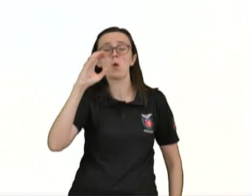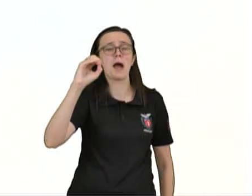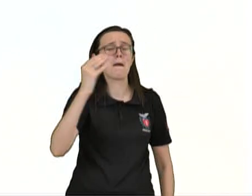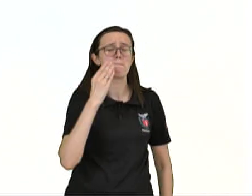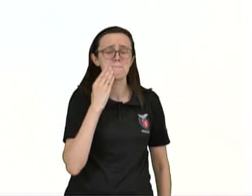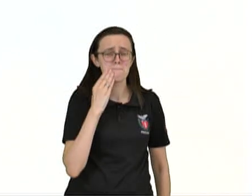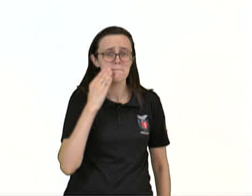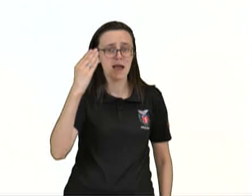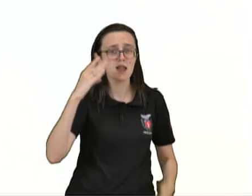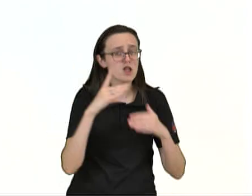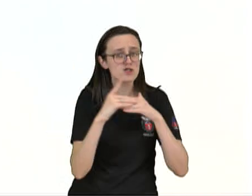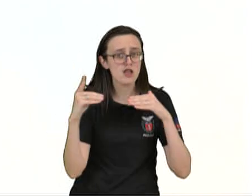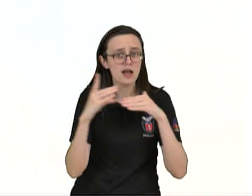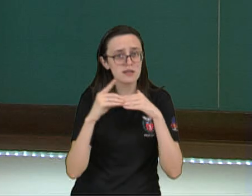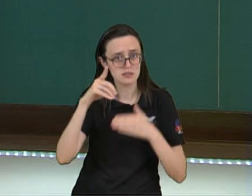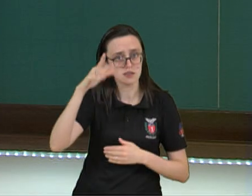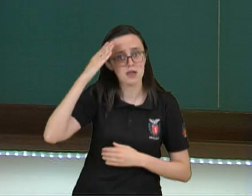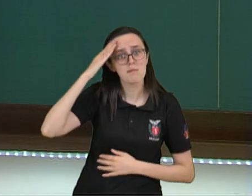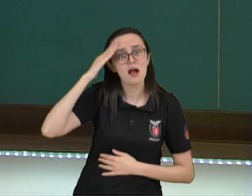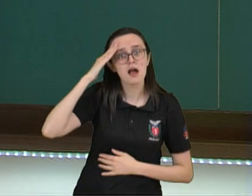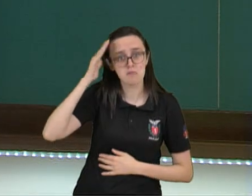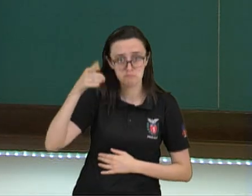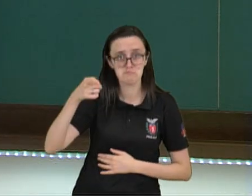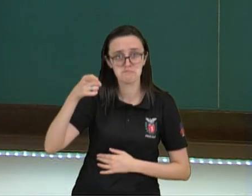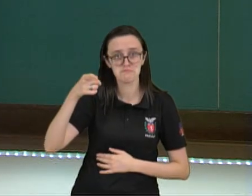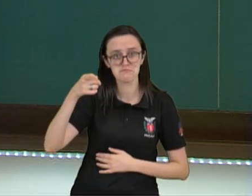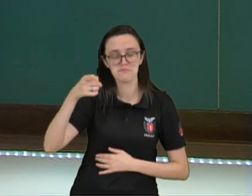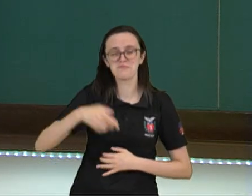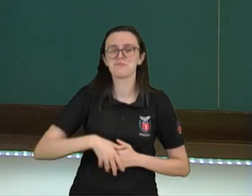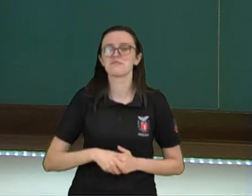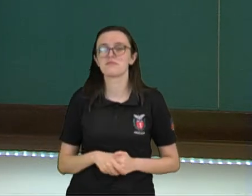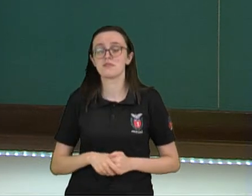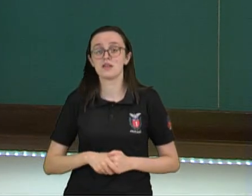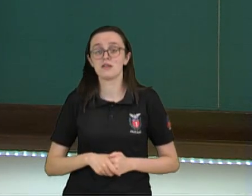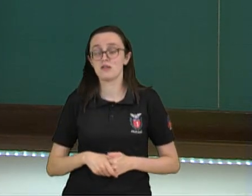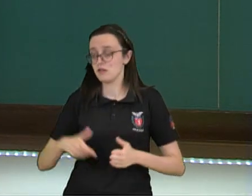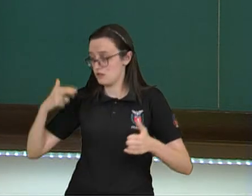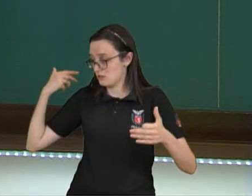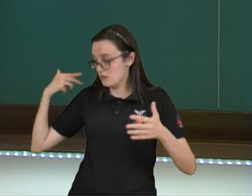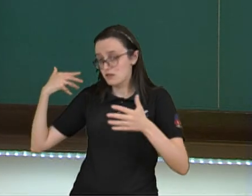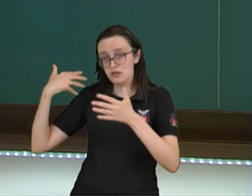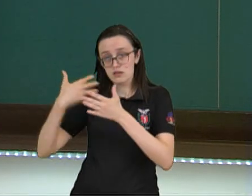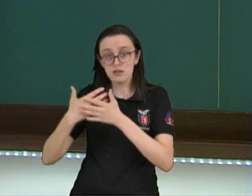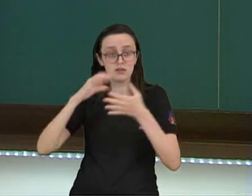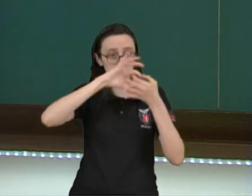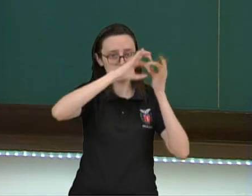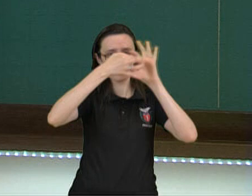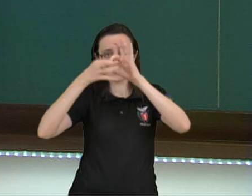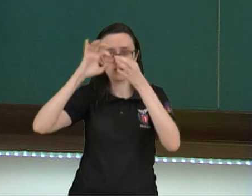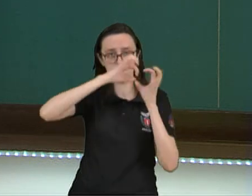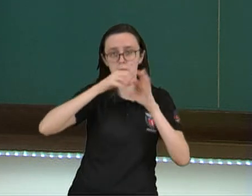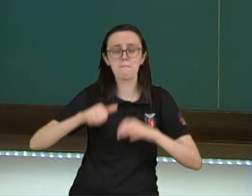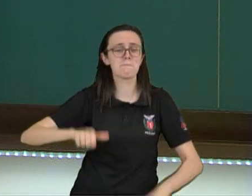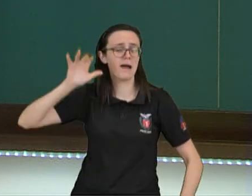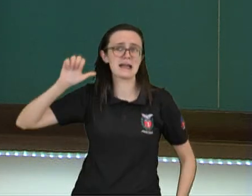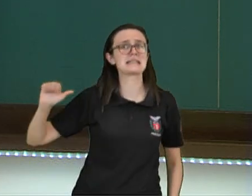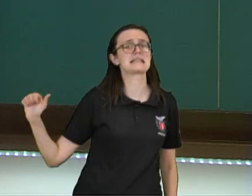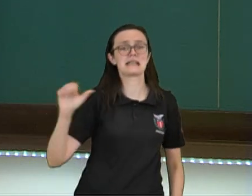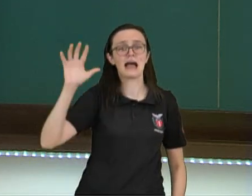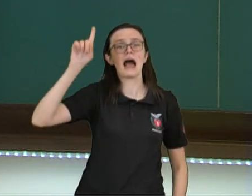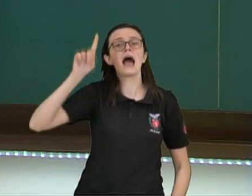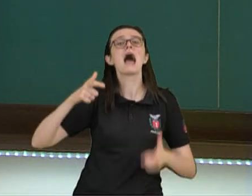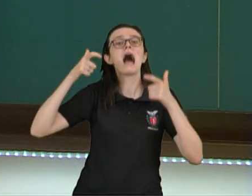bilhões de dólares? Sabia disso? Até então, a Olimpíada mais cara tinha sido